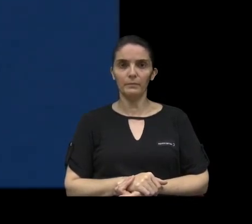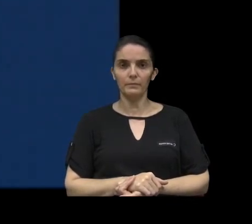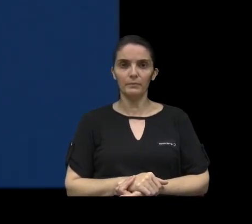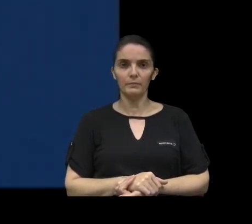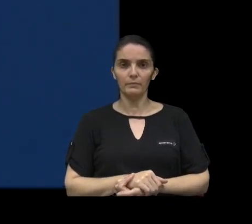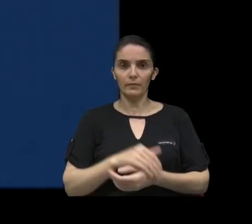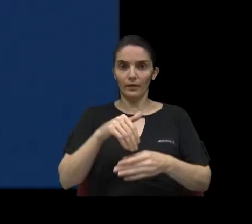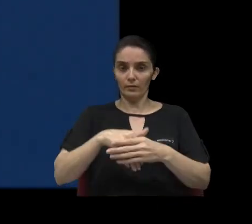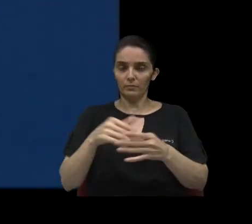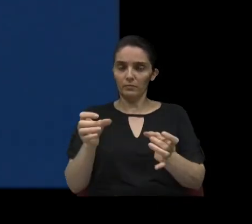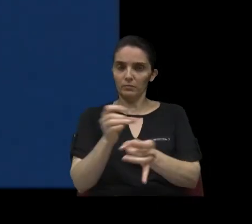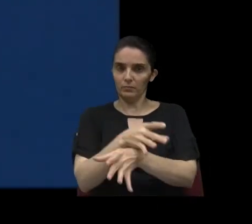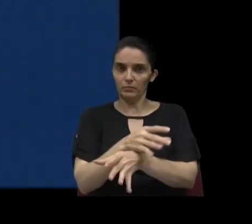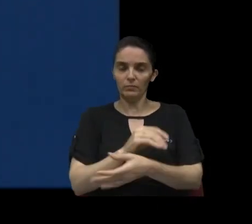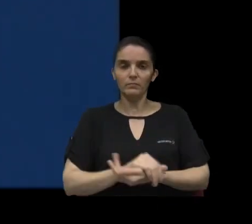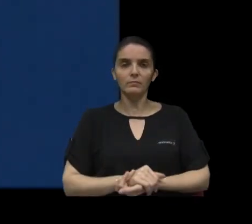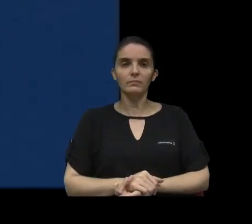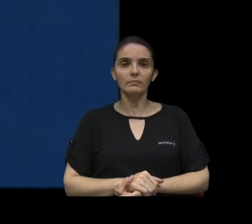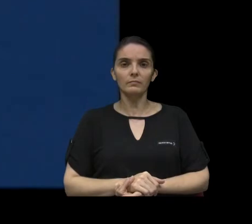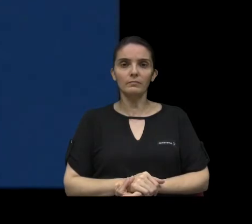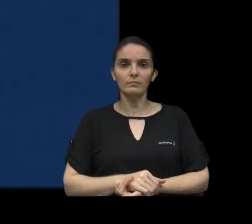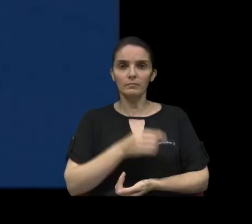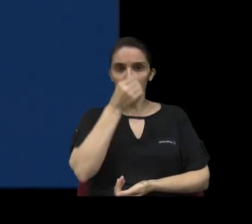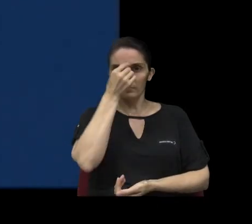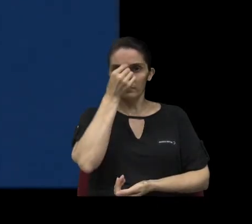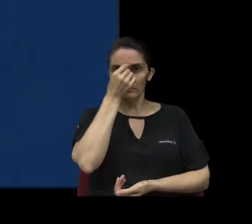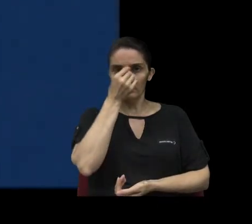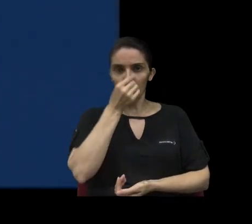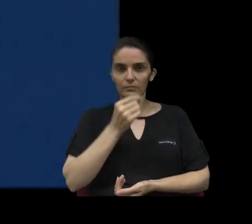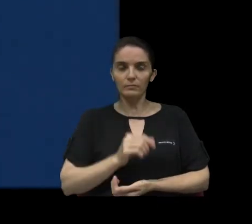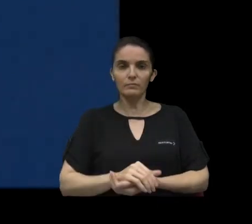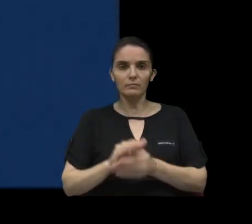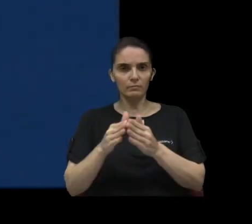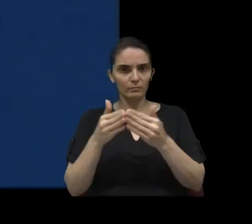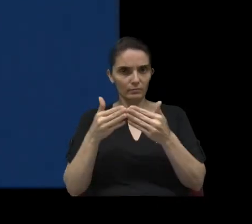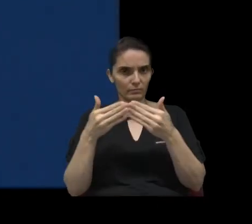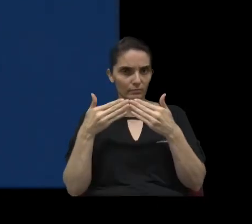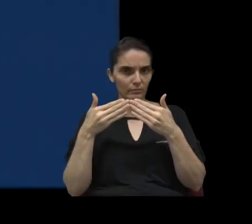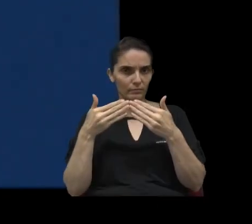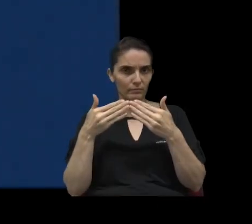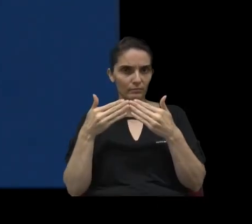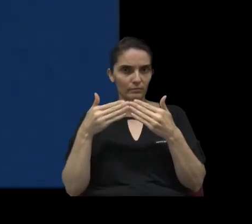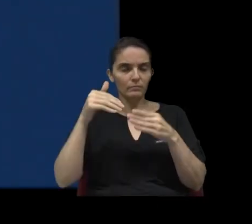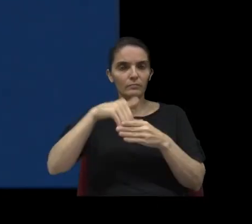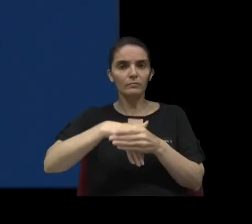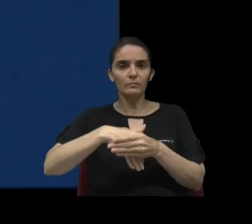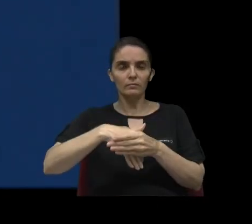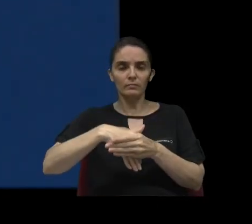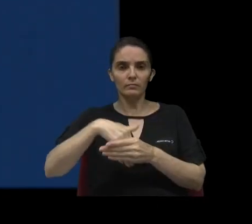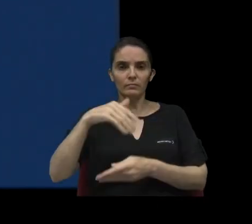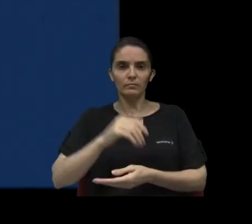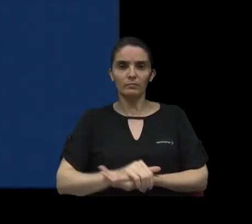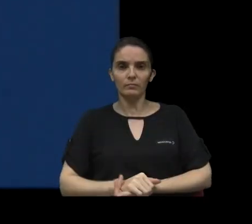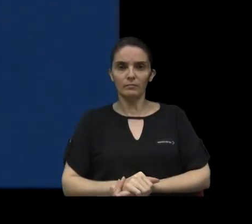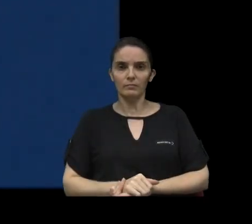Está encerrada a votação. Jorge Freitas, por favor, seu voto.